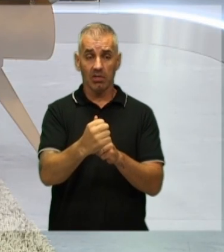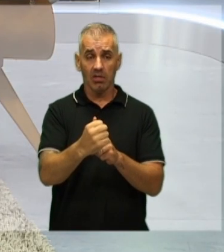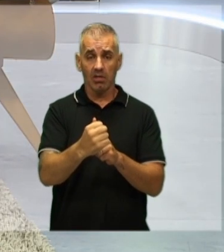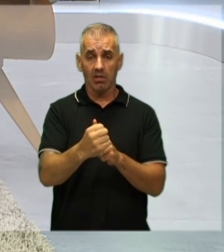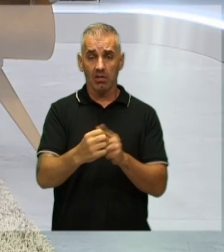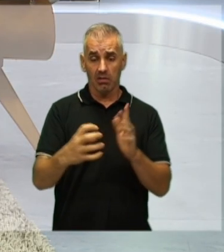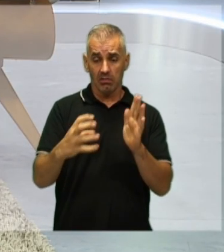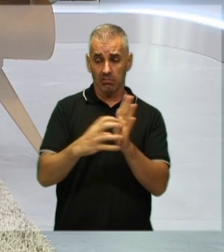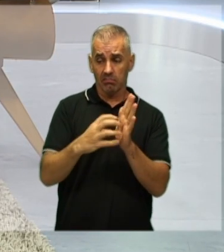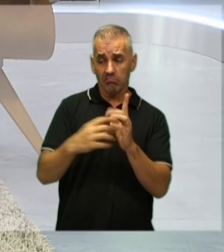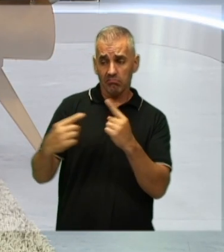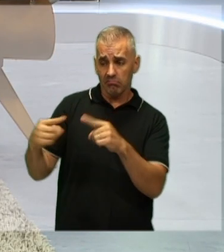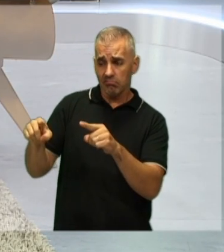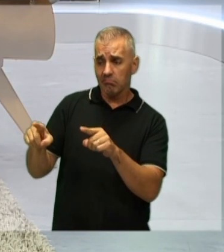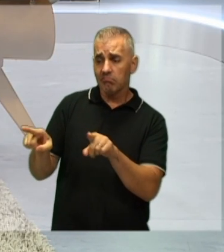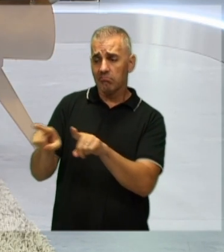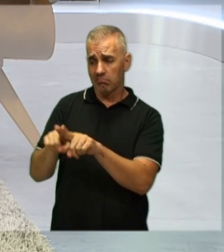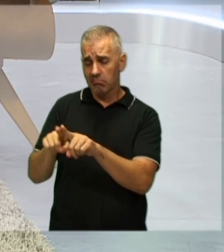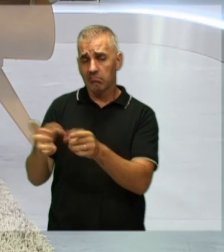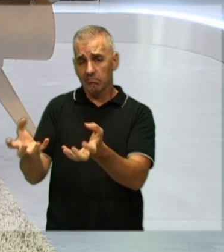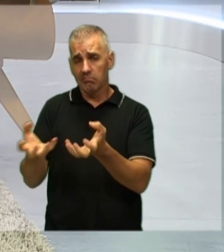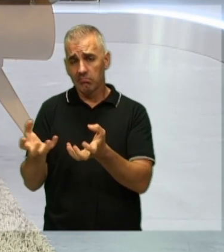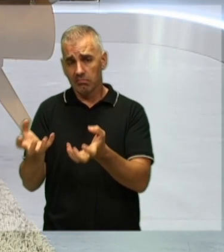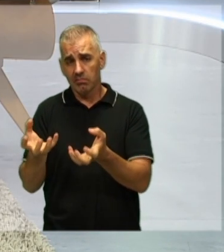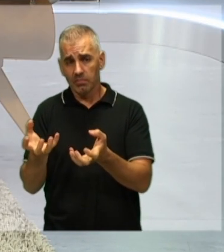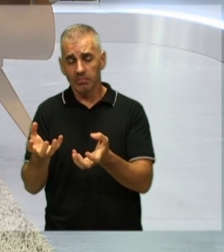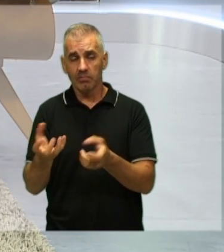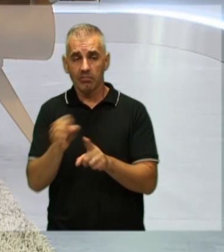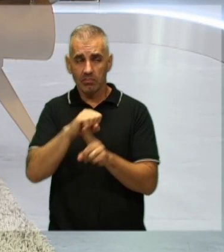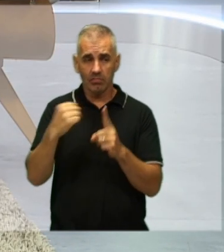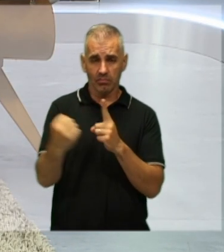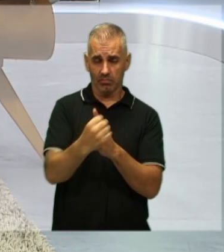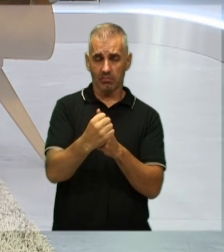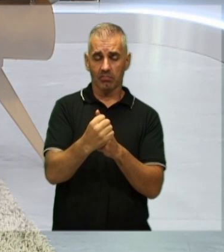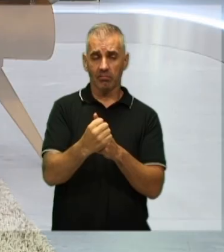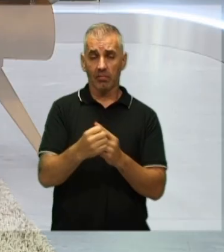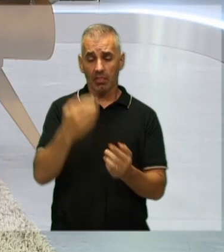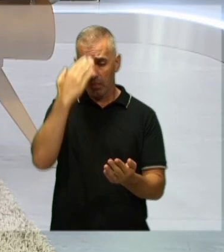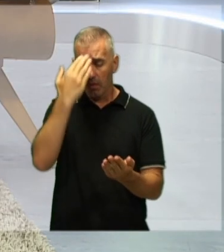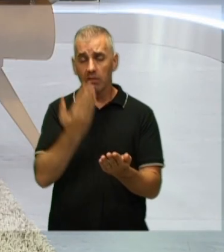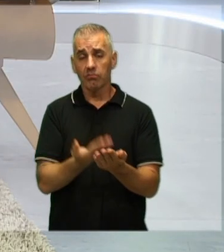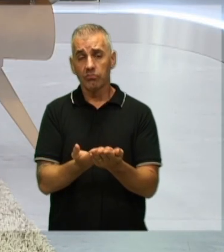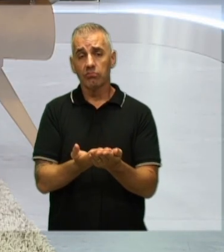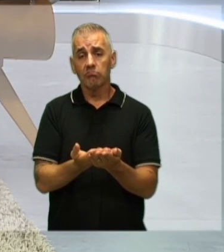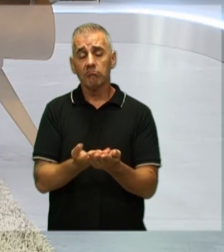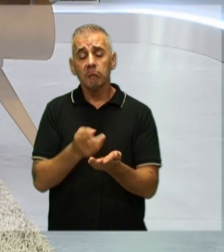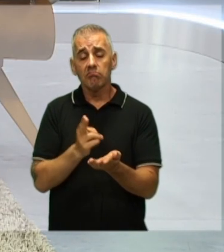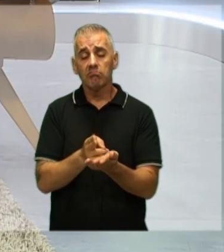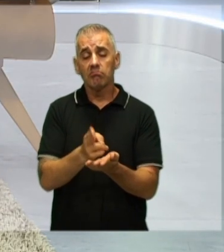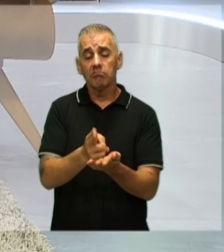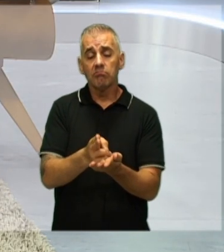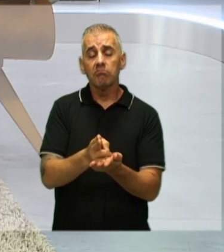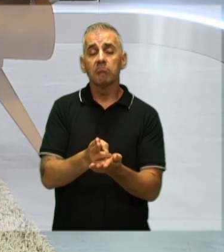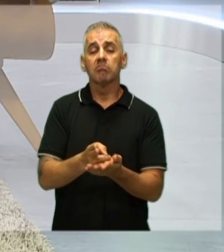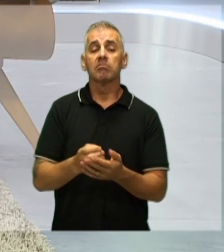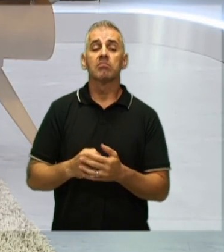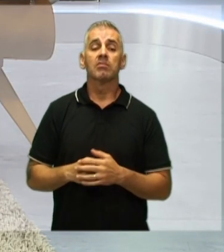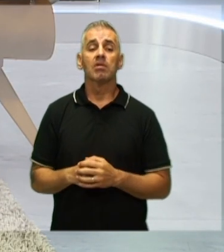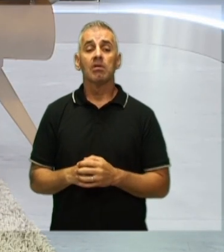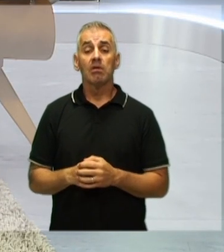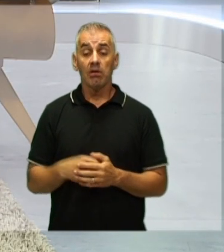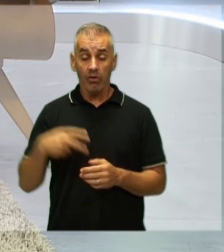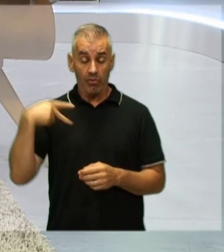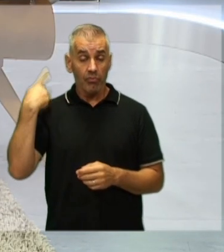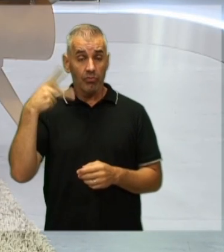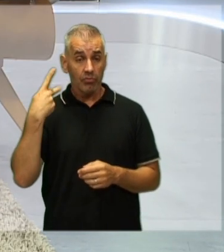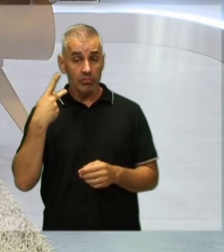o bem-estar da sociedade, então, da cidade de Itajaí. Então, eu acredito que está indo bem e tem que continuar assim. Vereador, o senhor